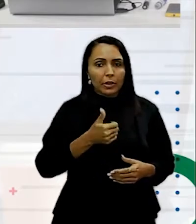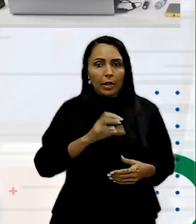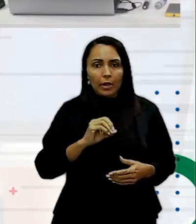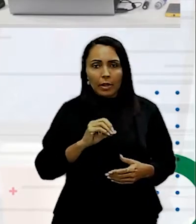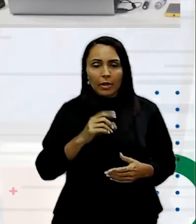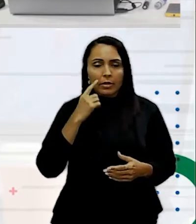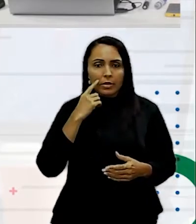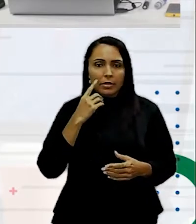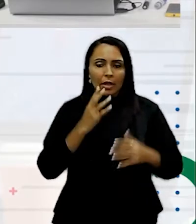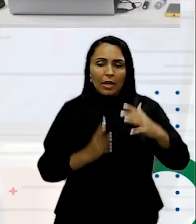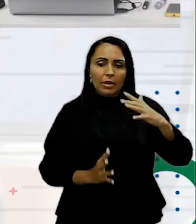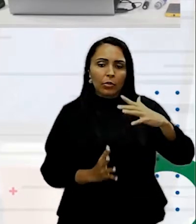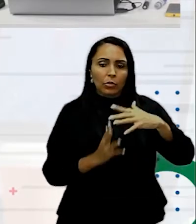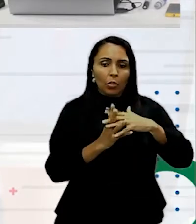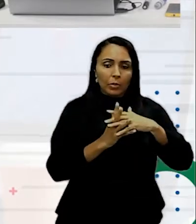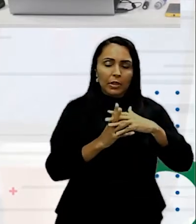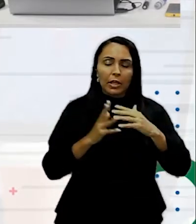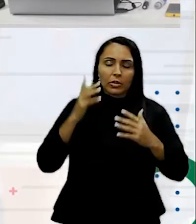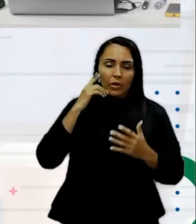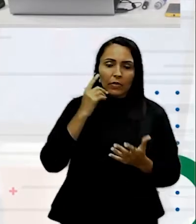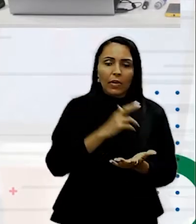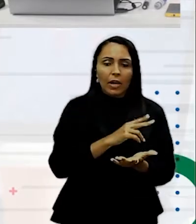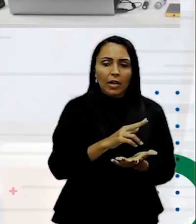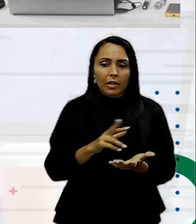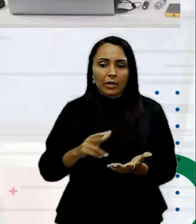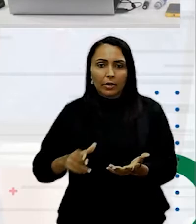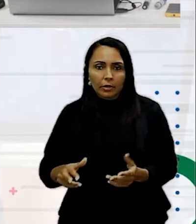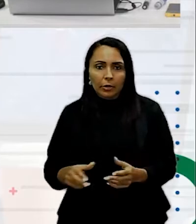Tem uma série de categorias que eu posso explorar.